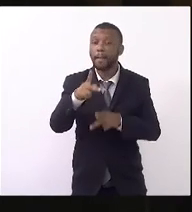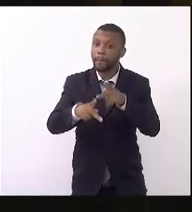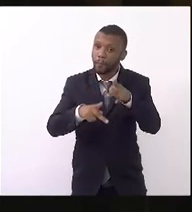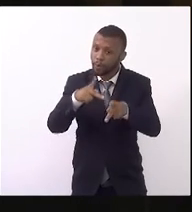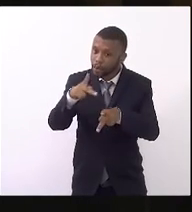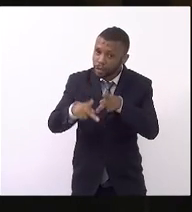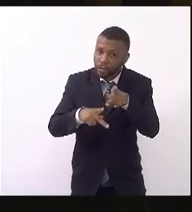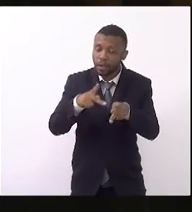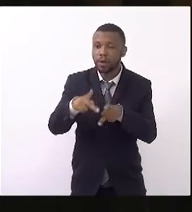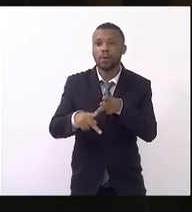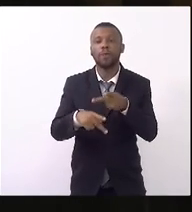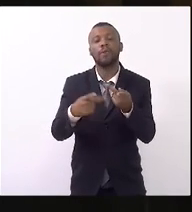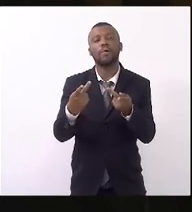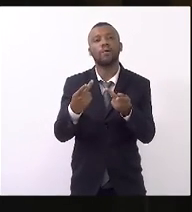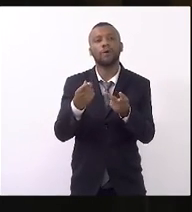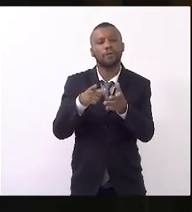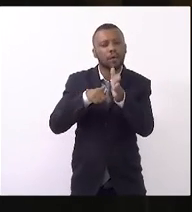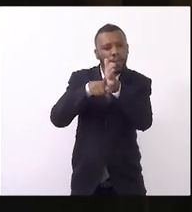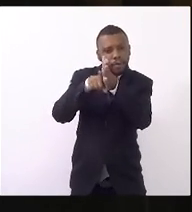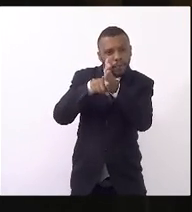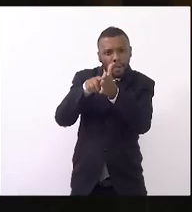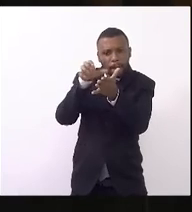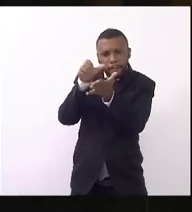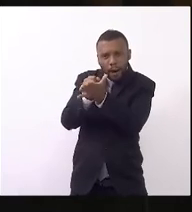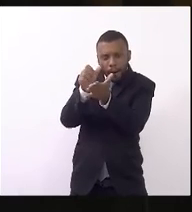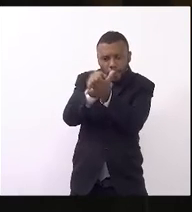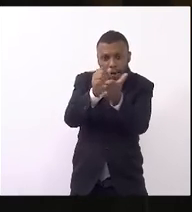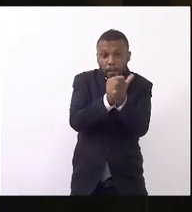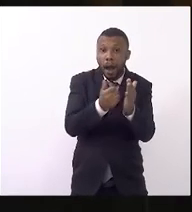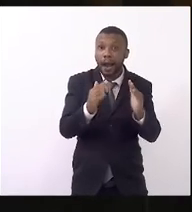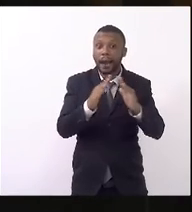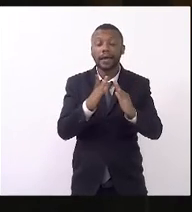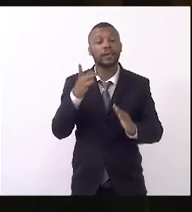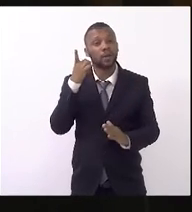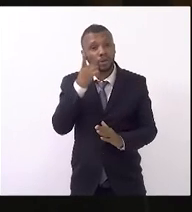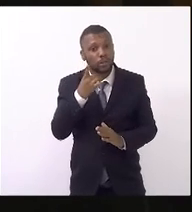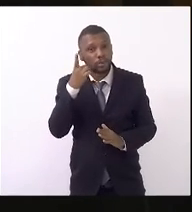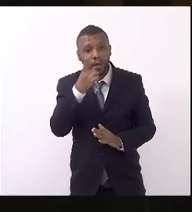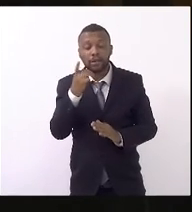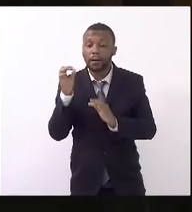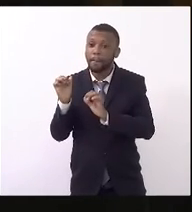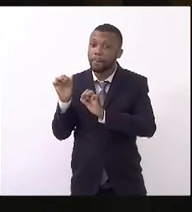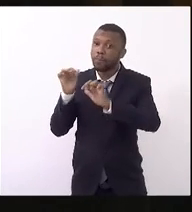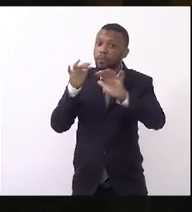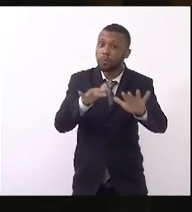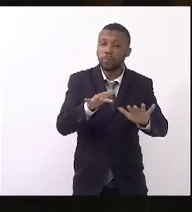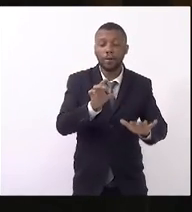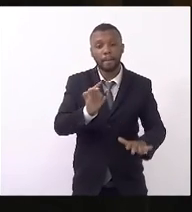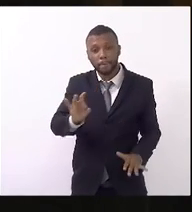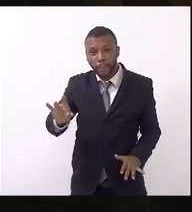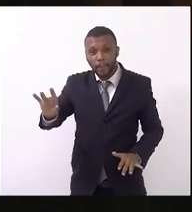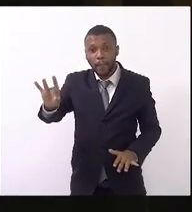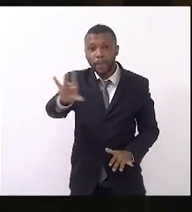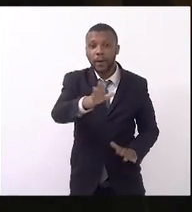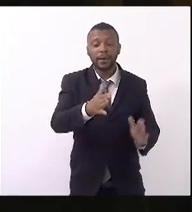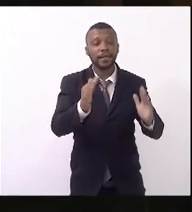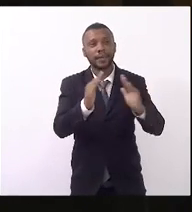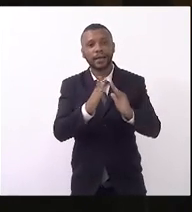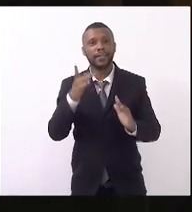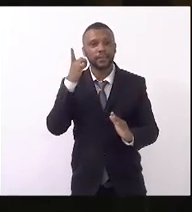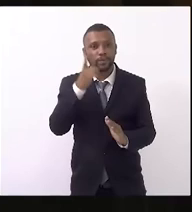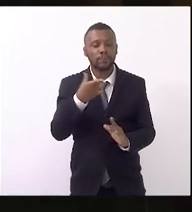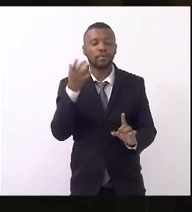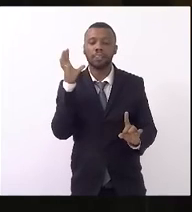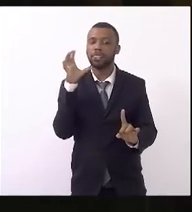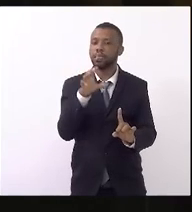população mapeie a casa dos deputados e que vá para lá, para a casa dos deputados, para fazer